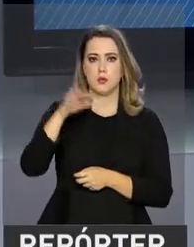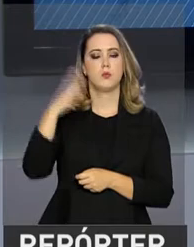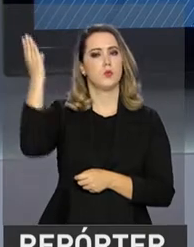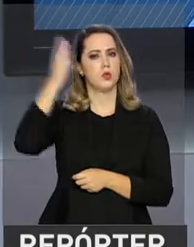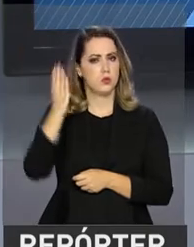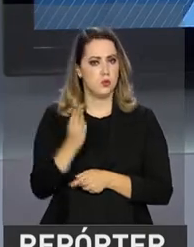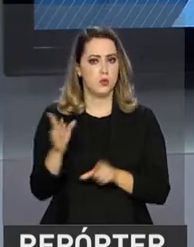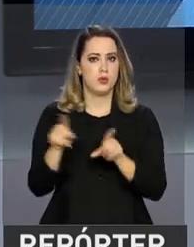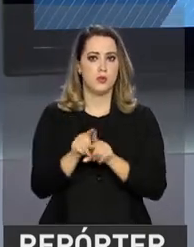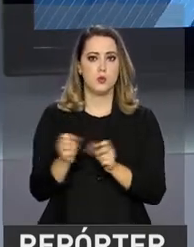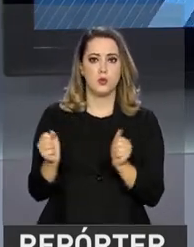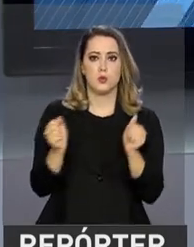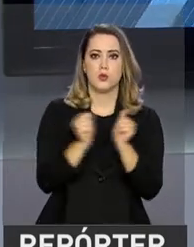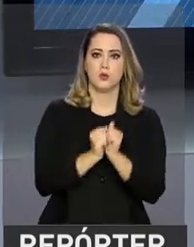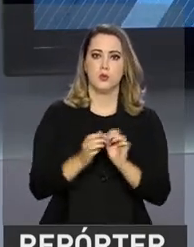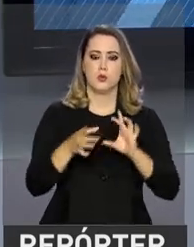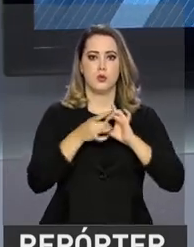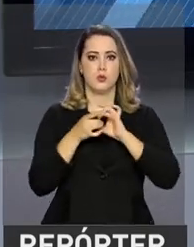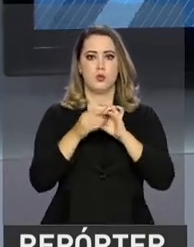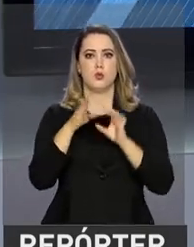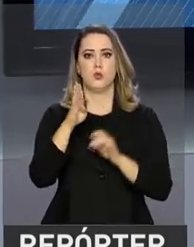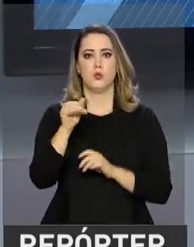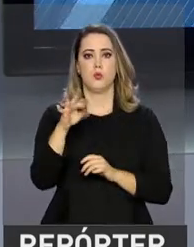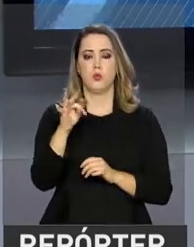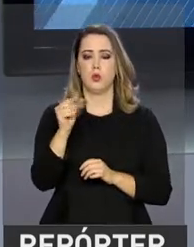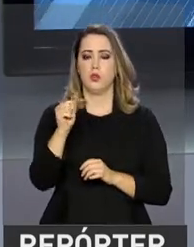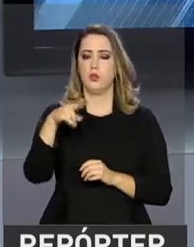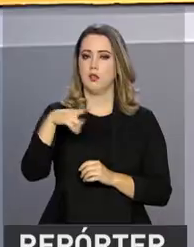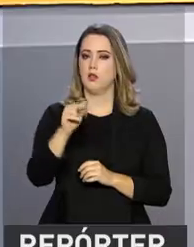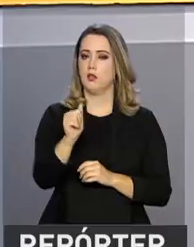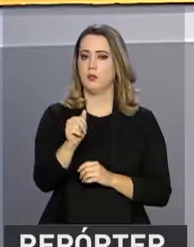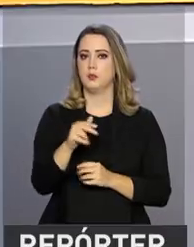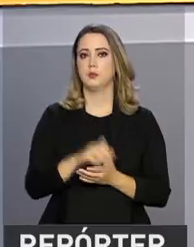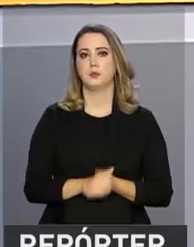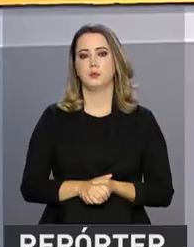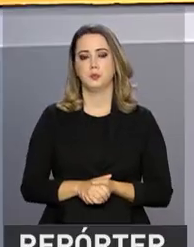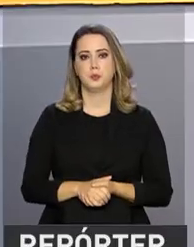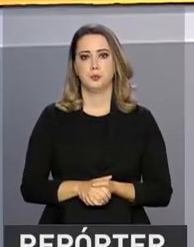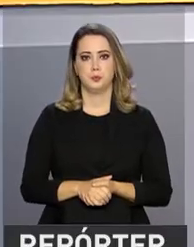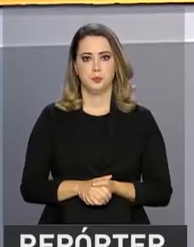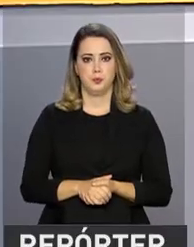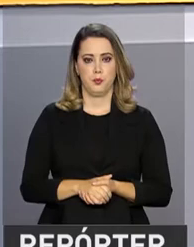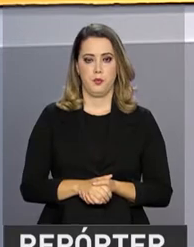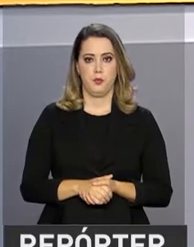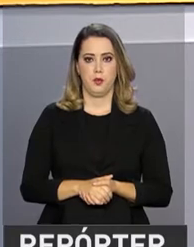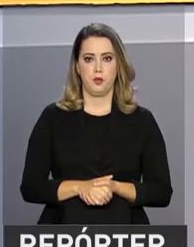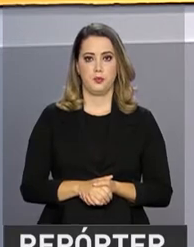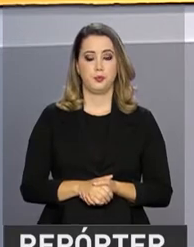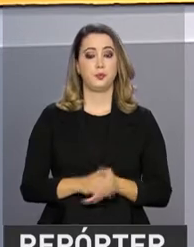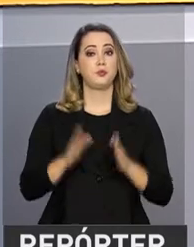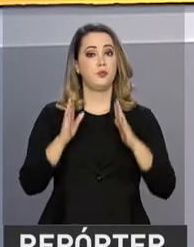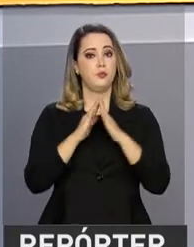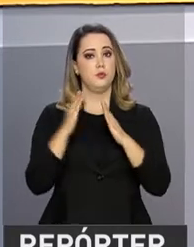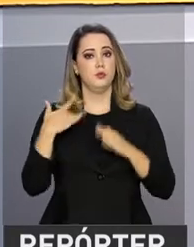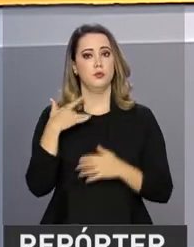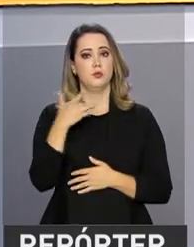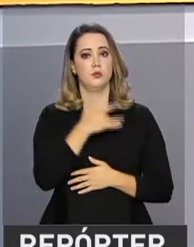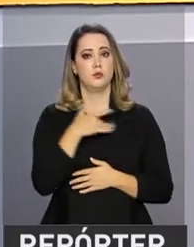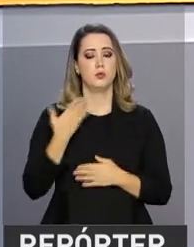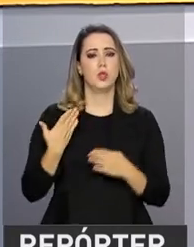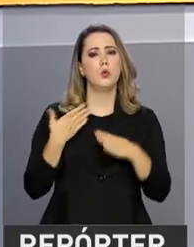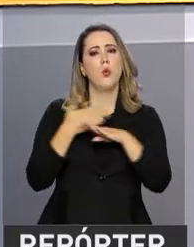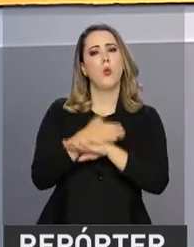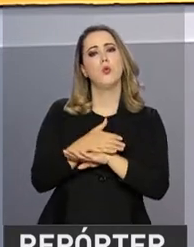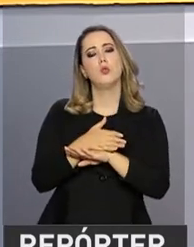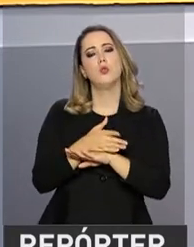será feito em parceria com o instituto butantan de são paulo as unidades básicas de saúde são a porta de entrada o sistema